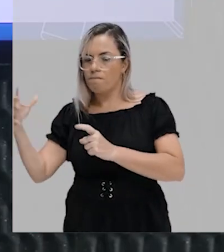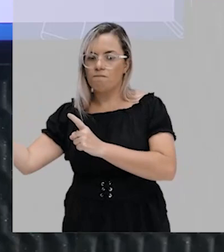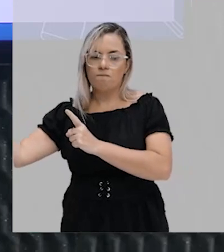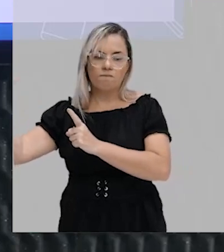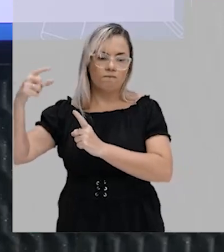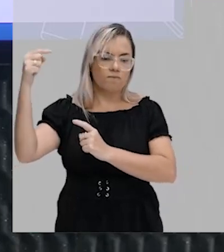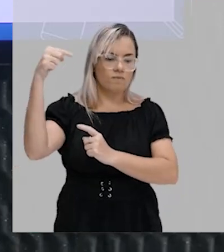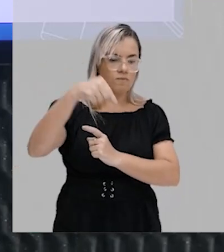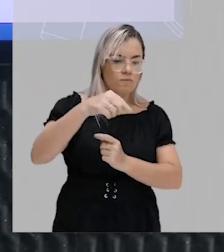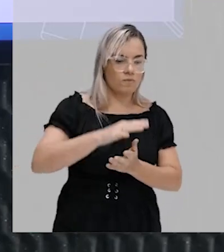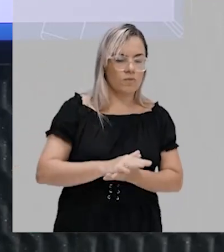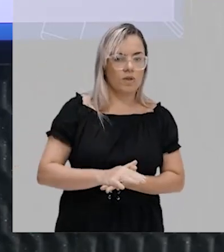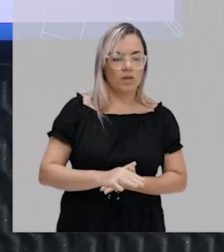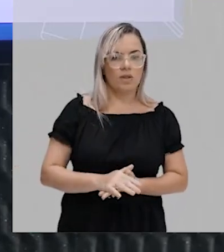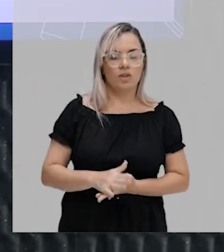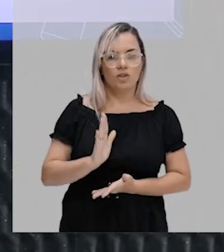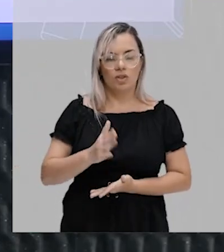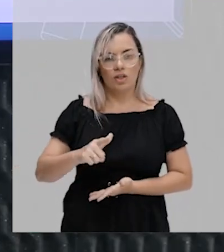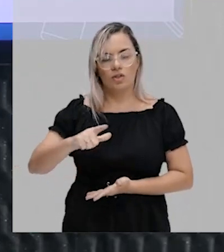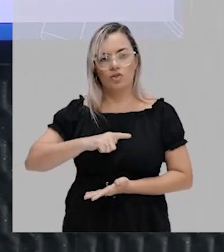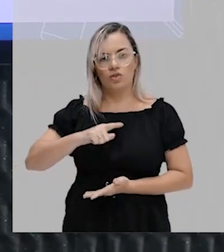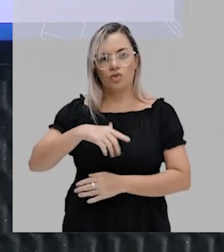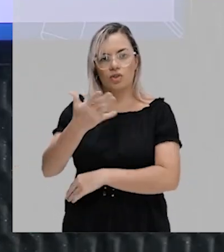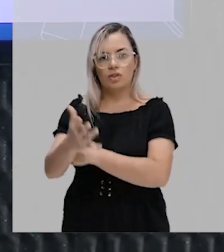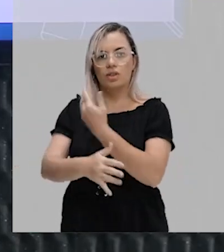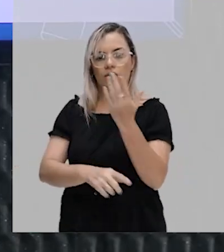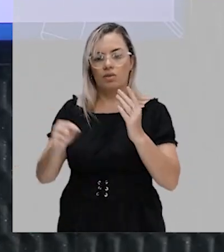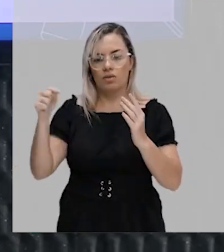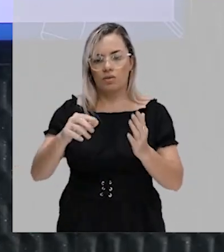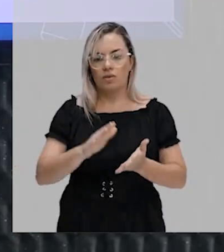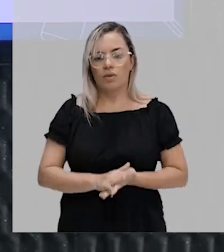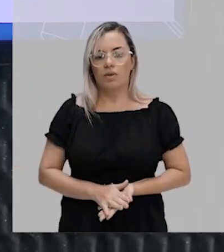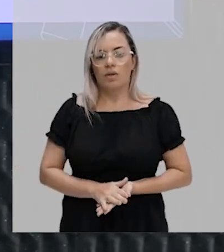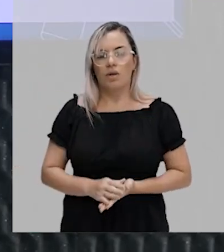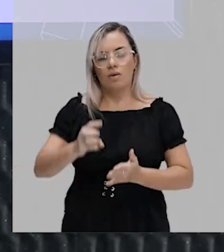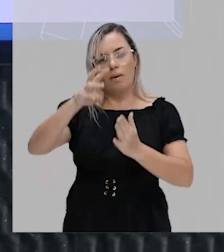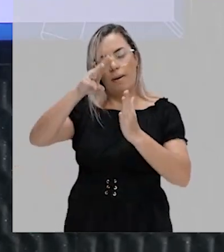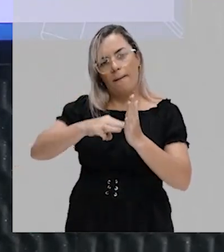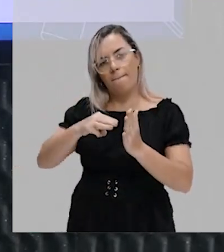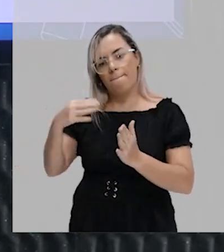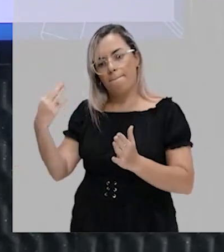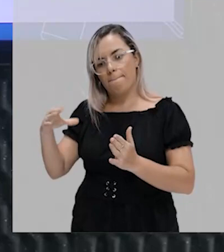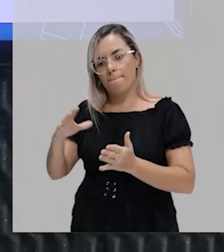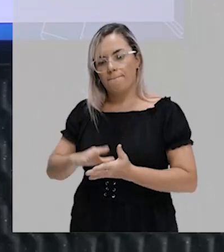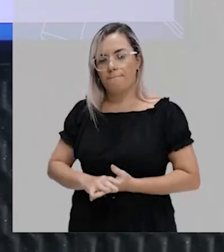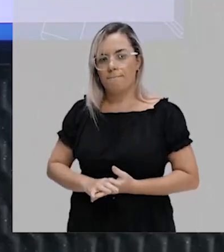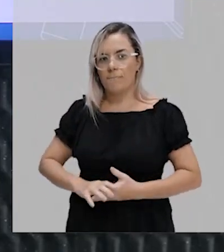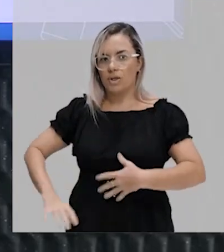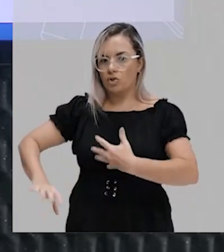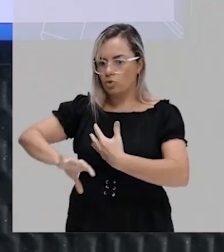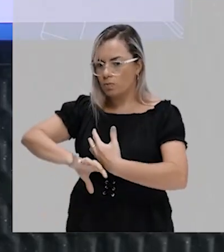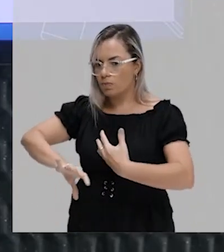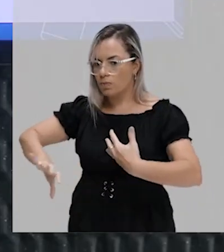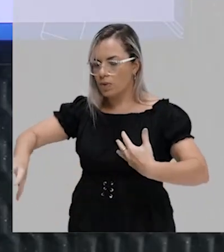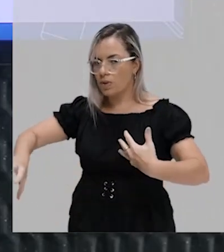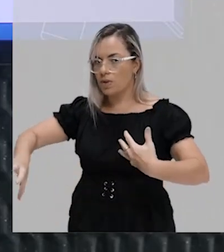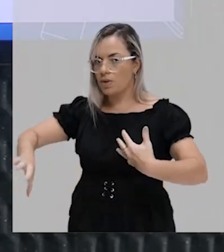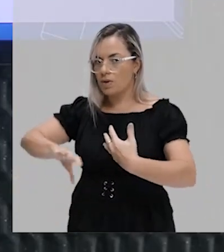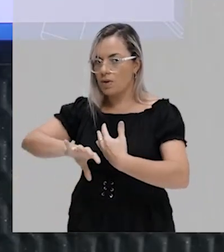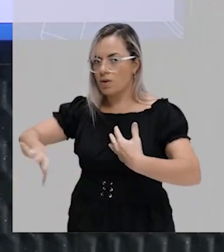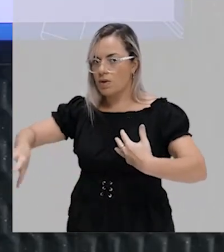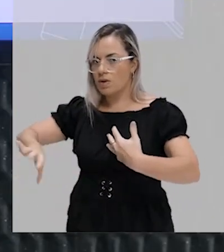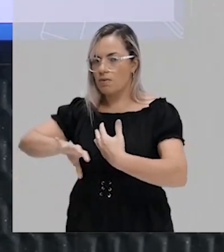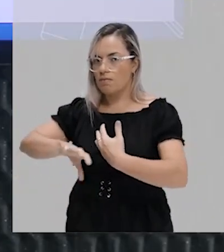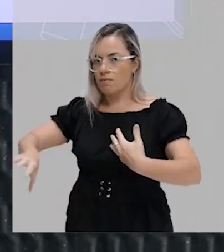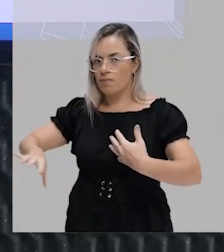nas ciências da natureza, certo? Então, esse método científico e o afastamento do senso comum e